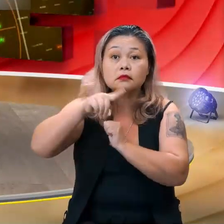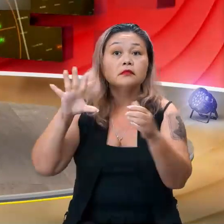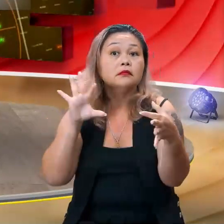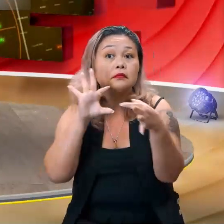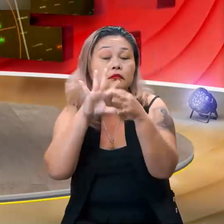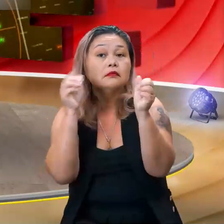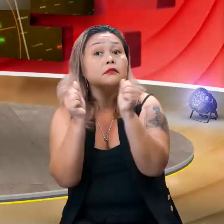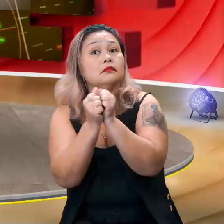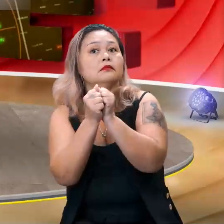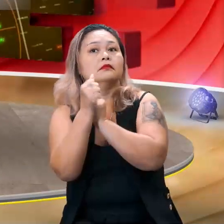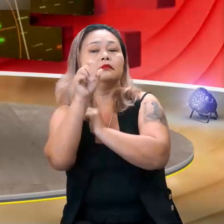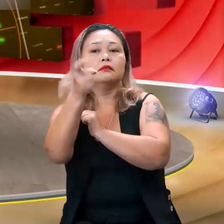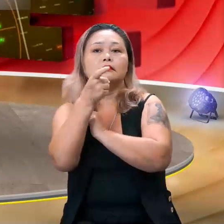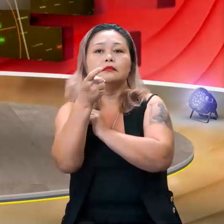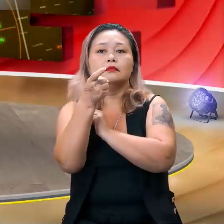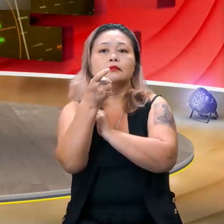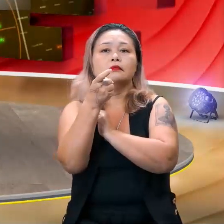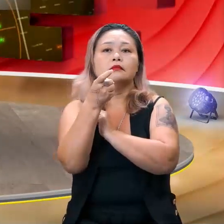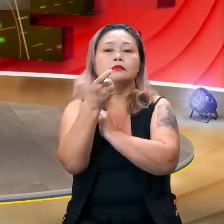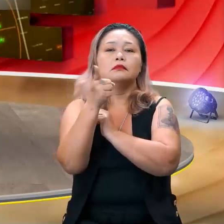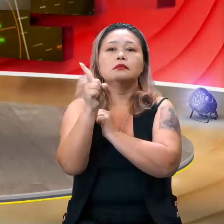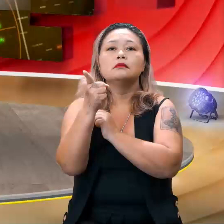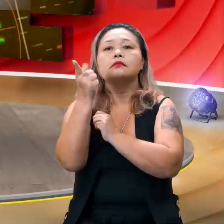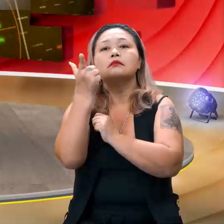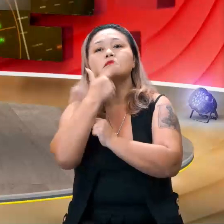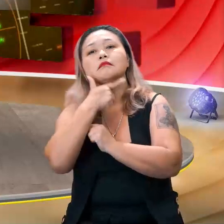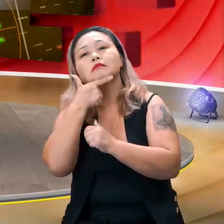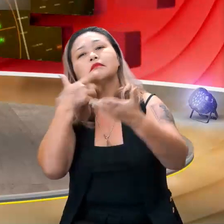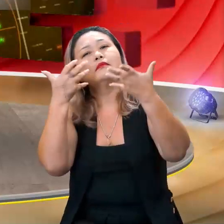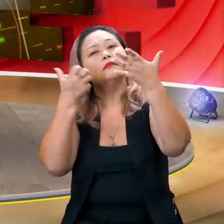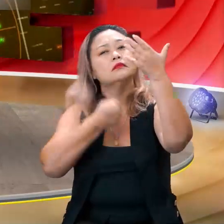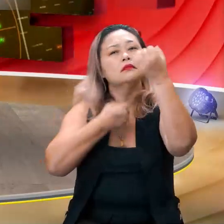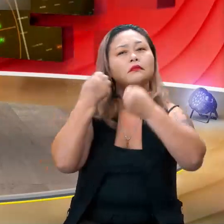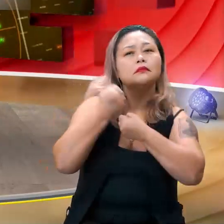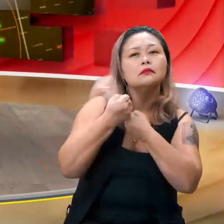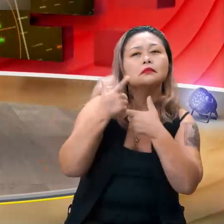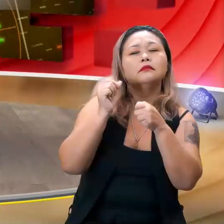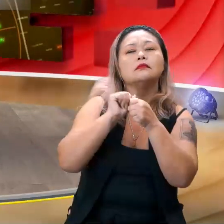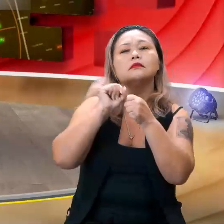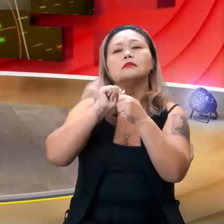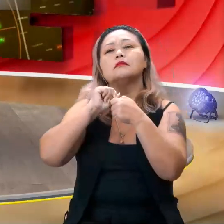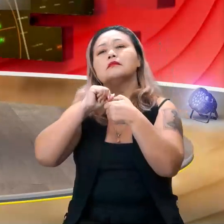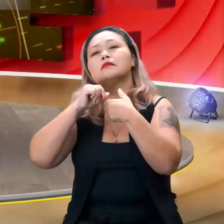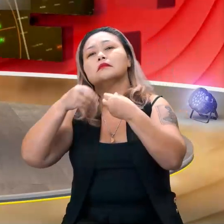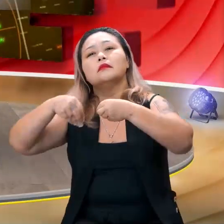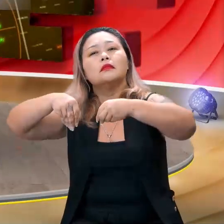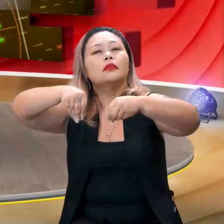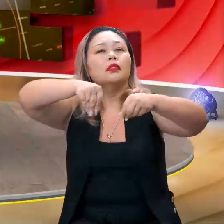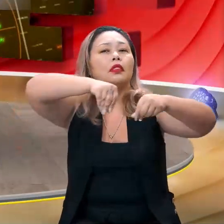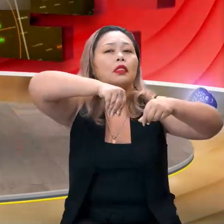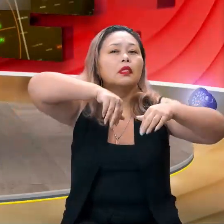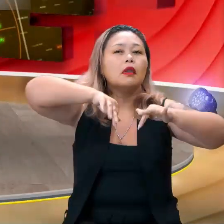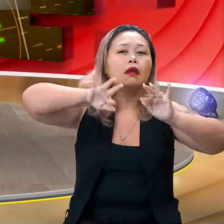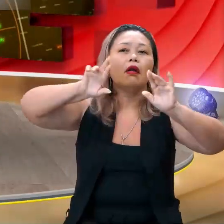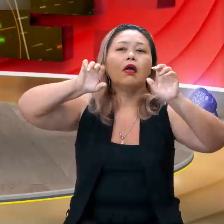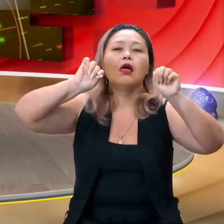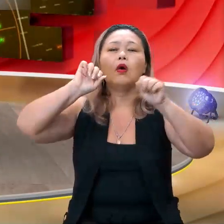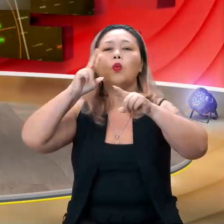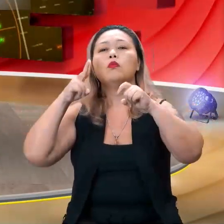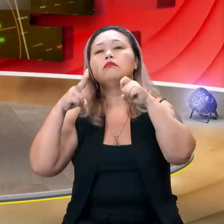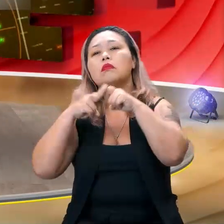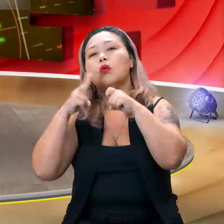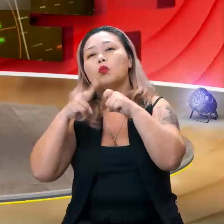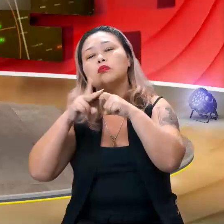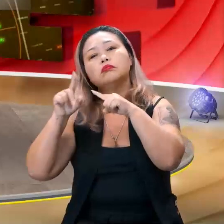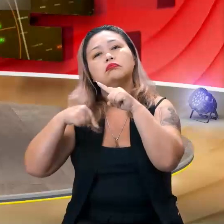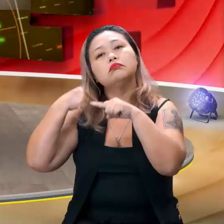x. É o queijo, é o leite, é a produção de farinha, é a produção da polpa de cupuaçu, depende